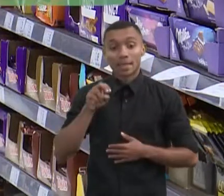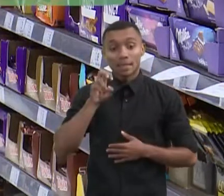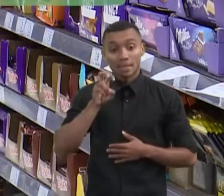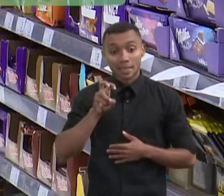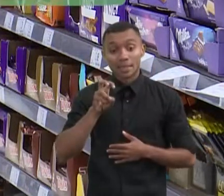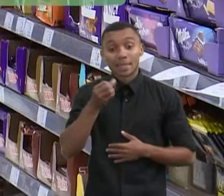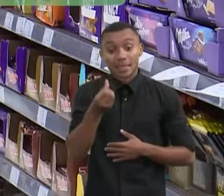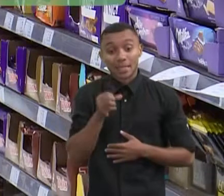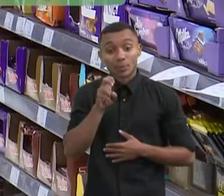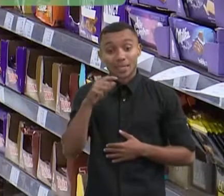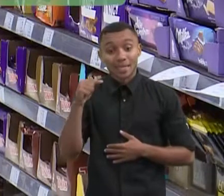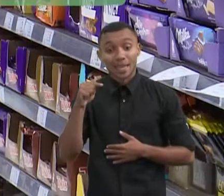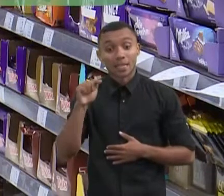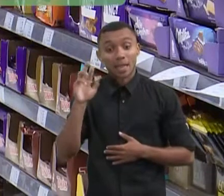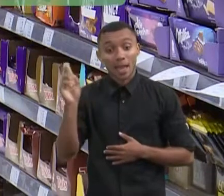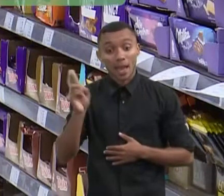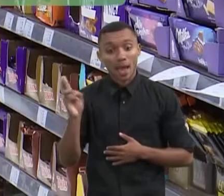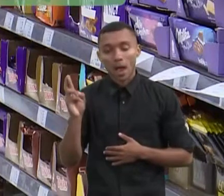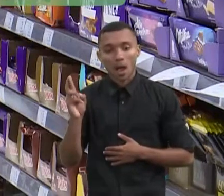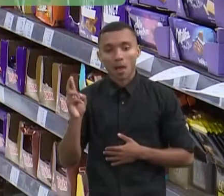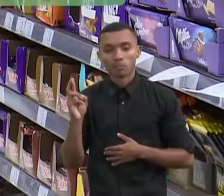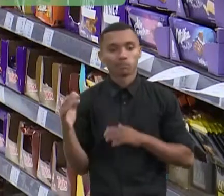R$ 657,16 para